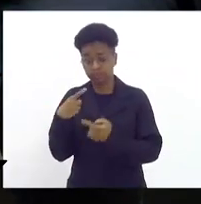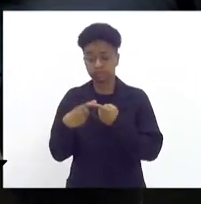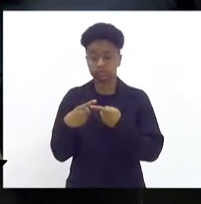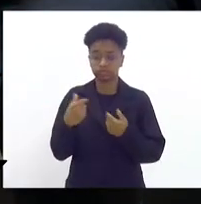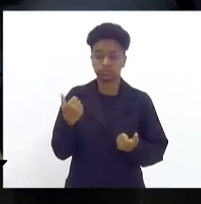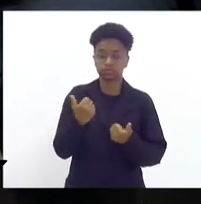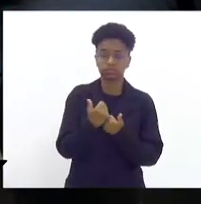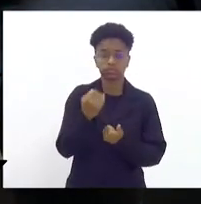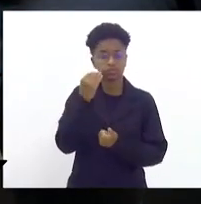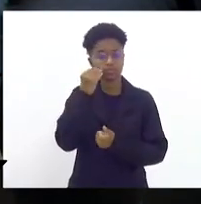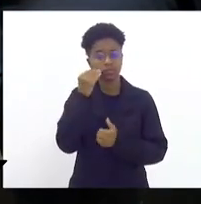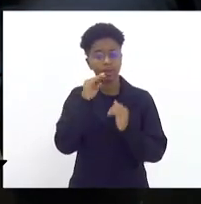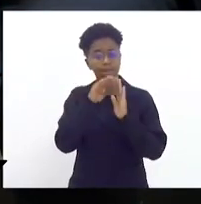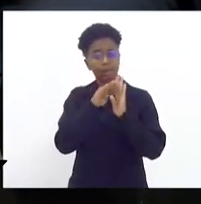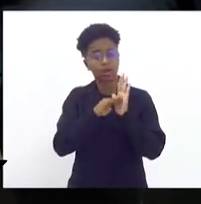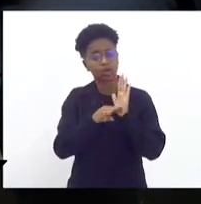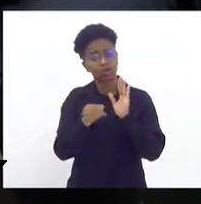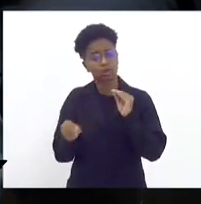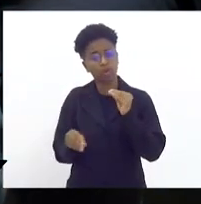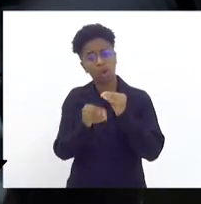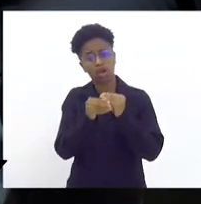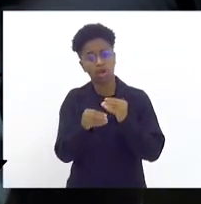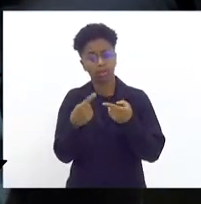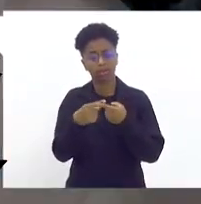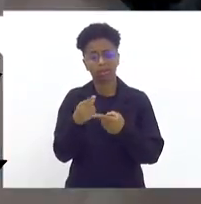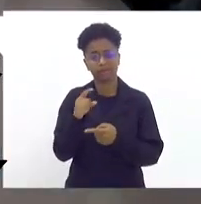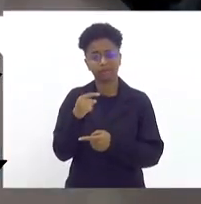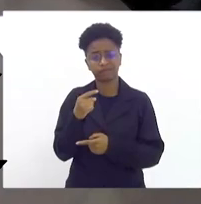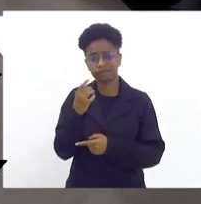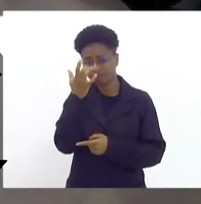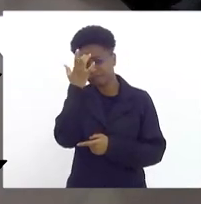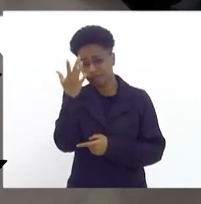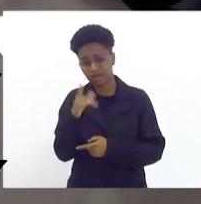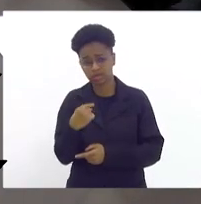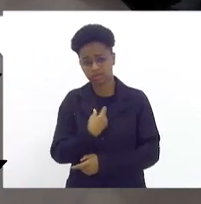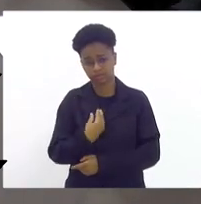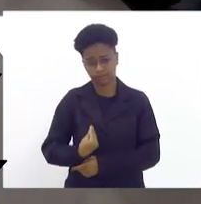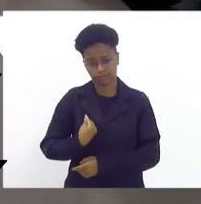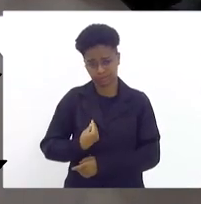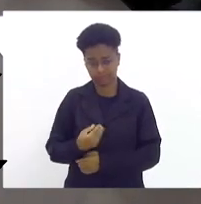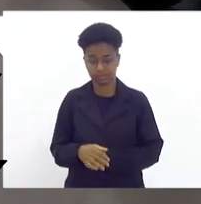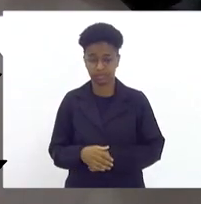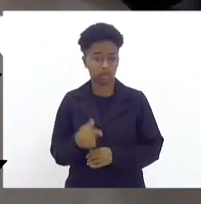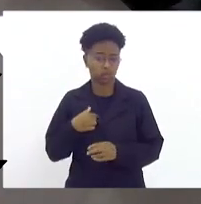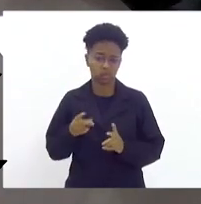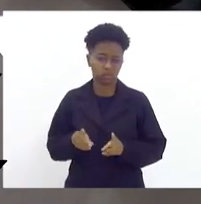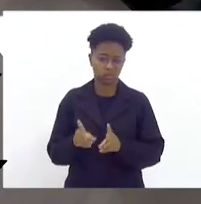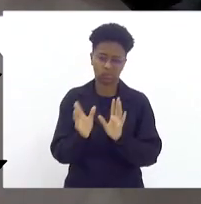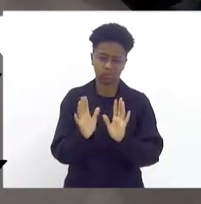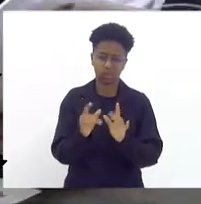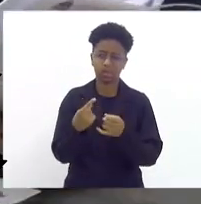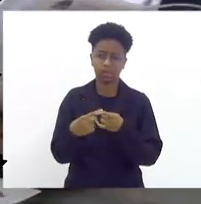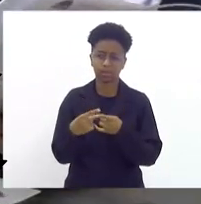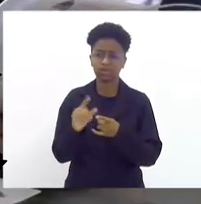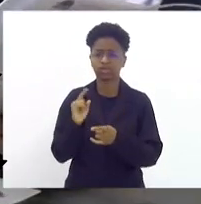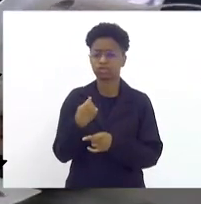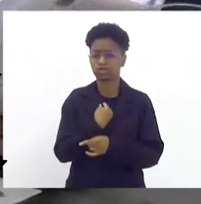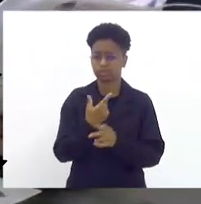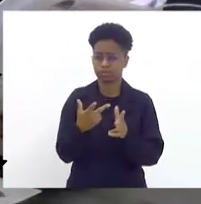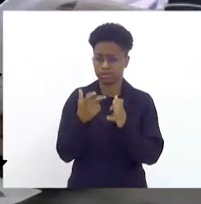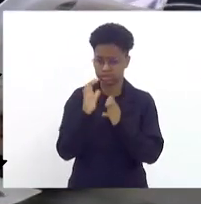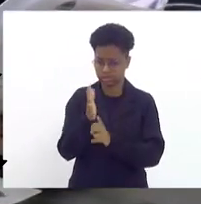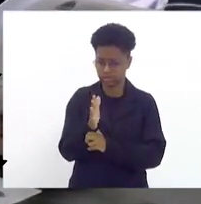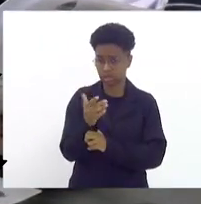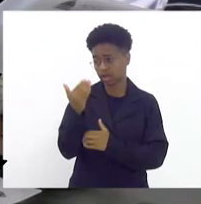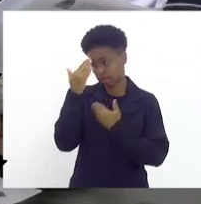para que entre em pauta, que facilita. Perfeito. A vida. Bem, não vou nem passar adiante, porque a assessoria da CCJ aqui já verificou. Agradeço